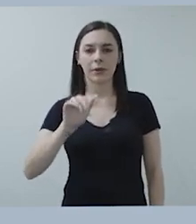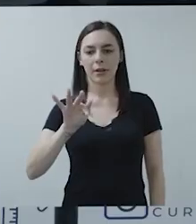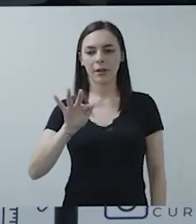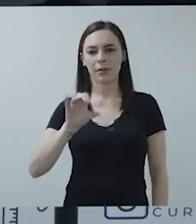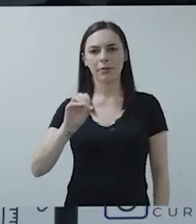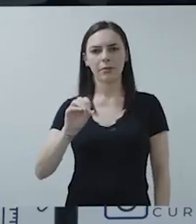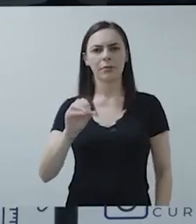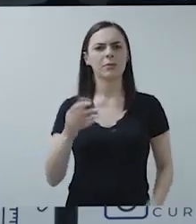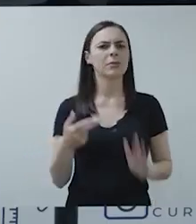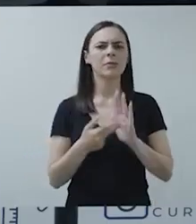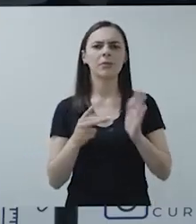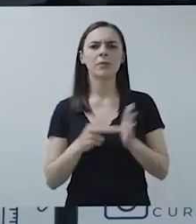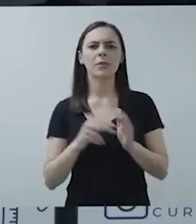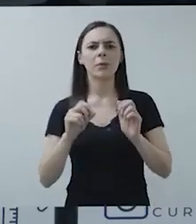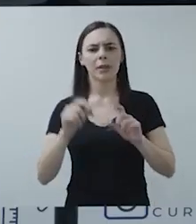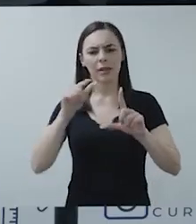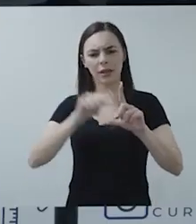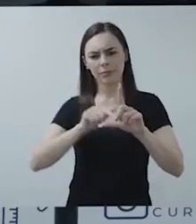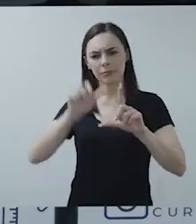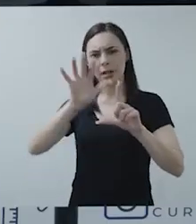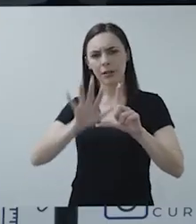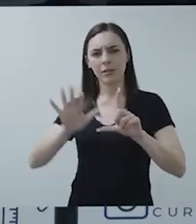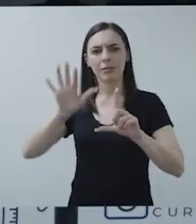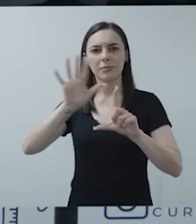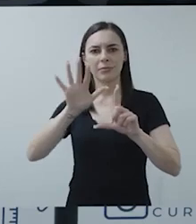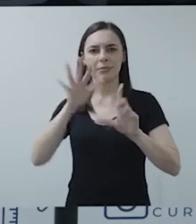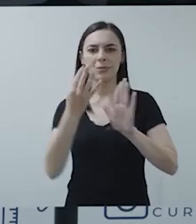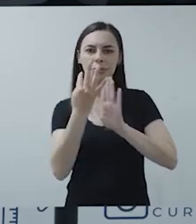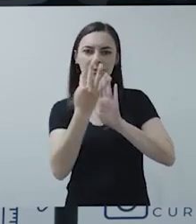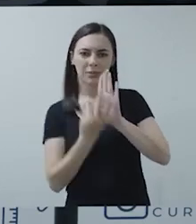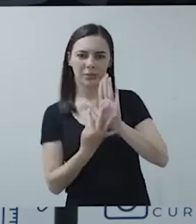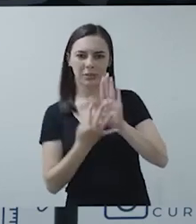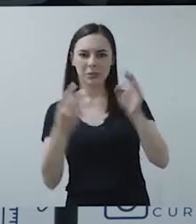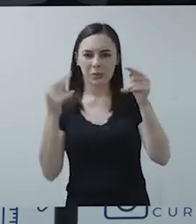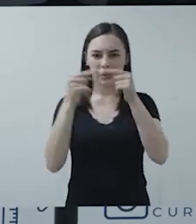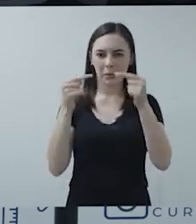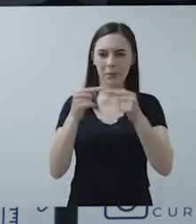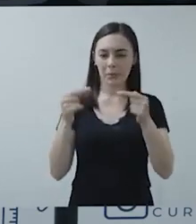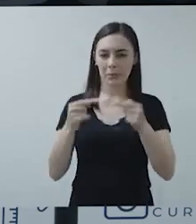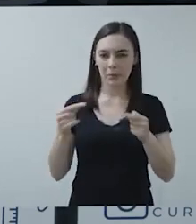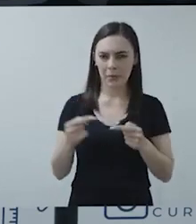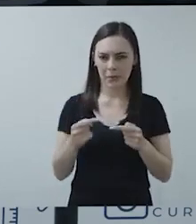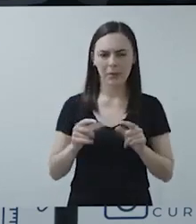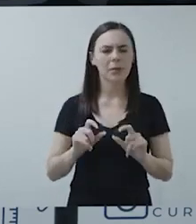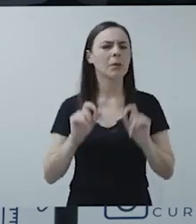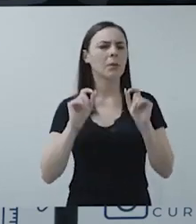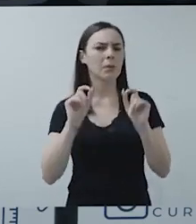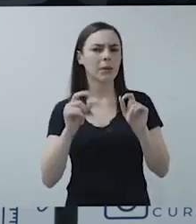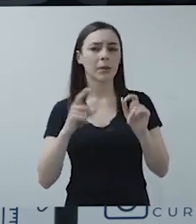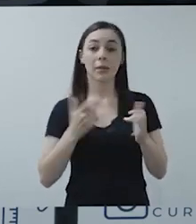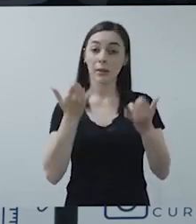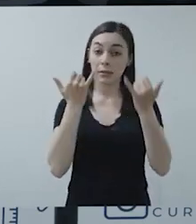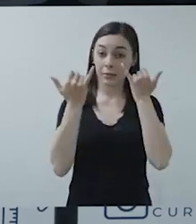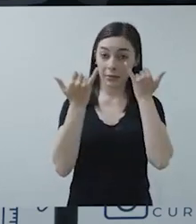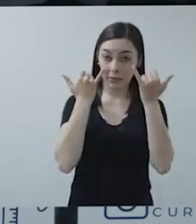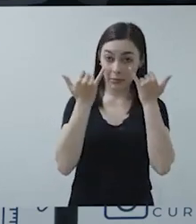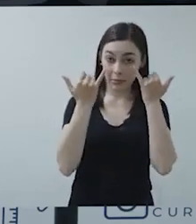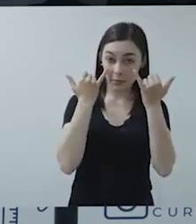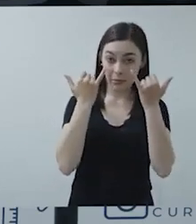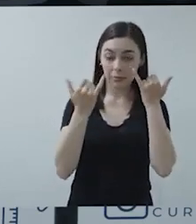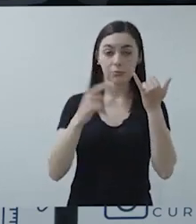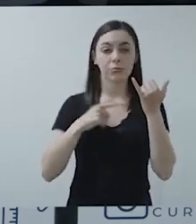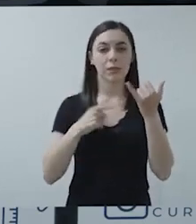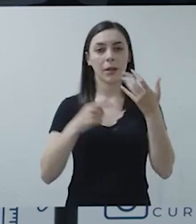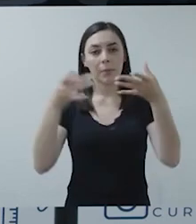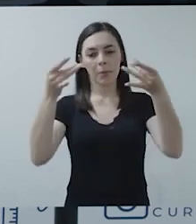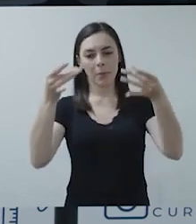em aulas anteriores que o infográfico então é uma série de informações que estão aqui